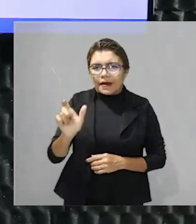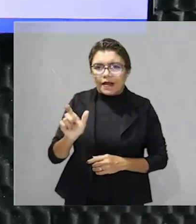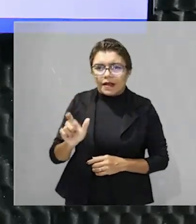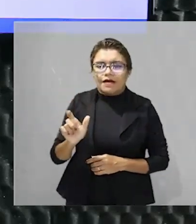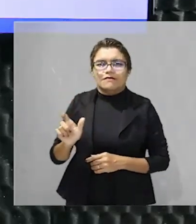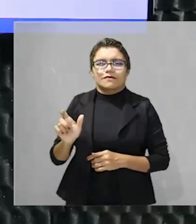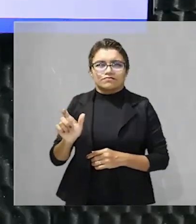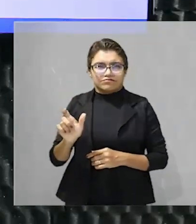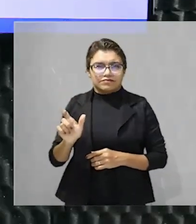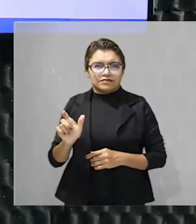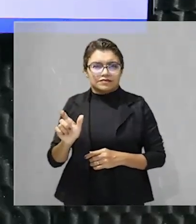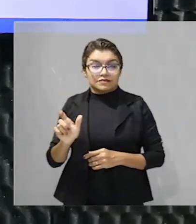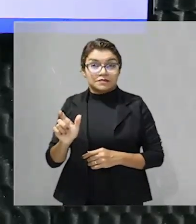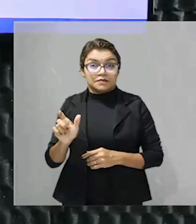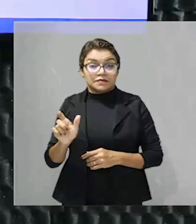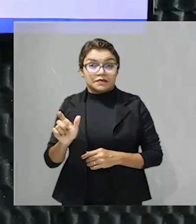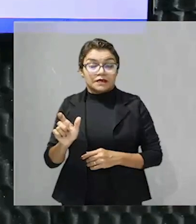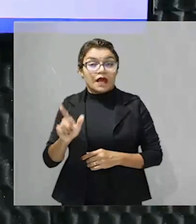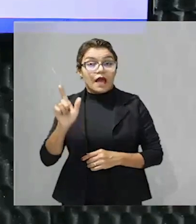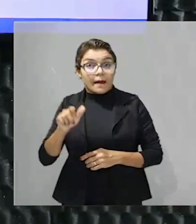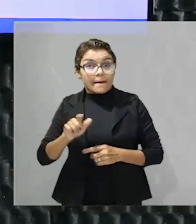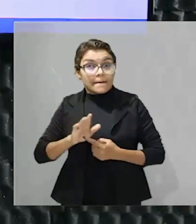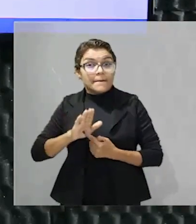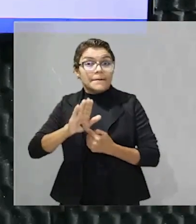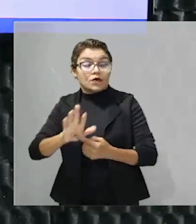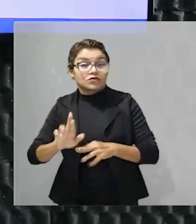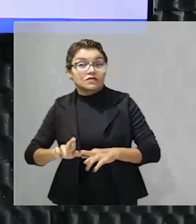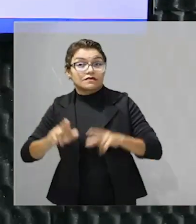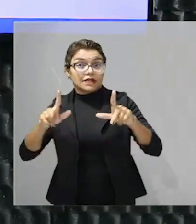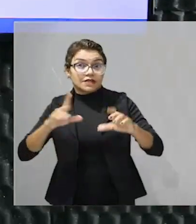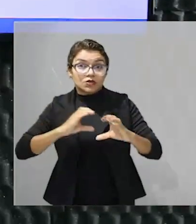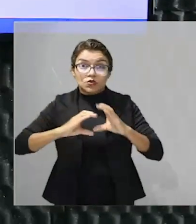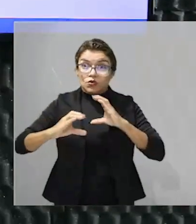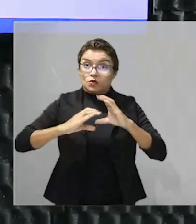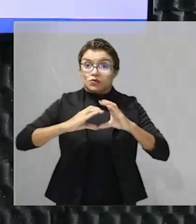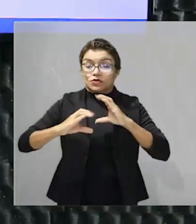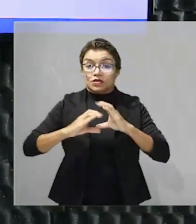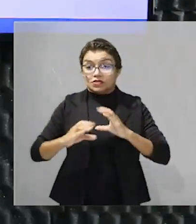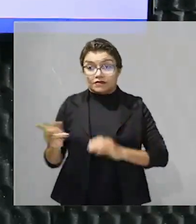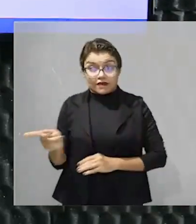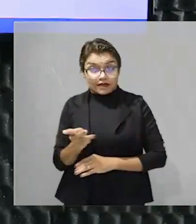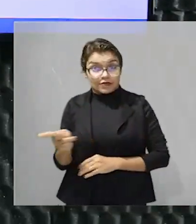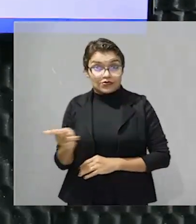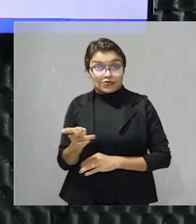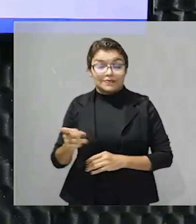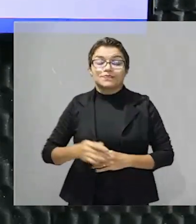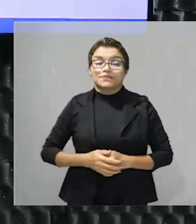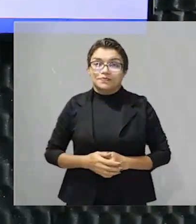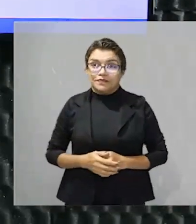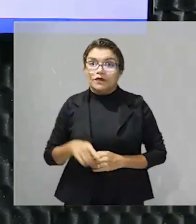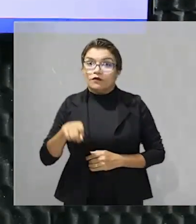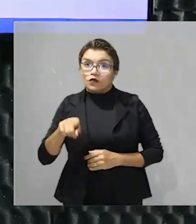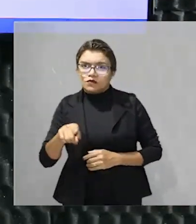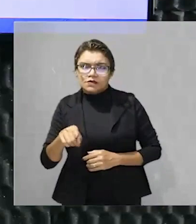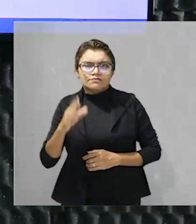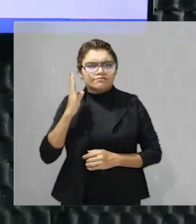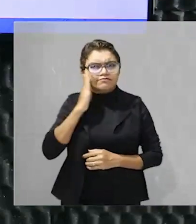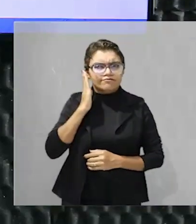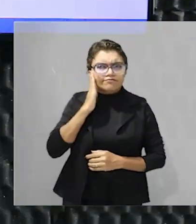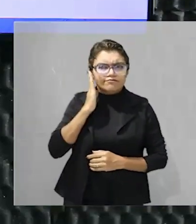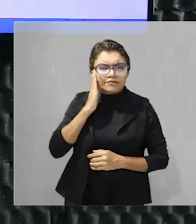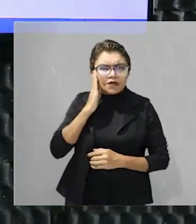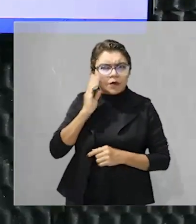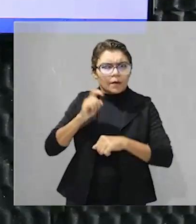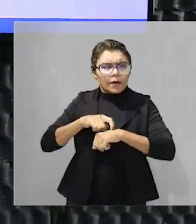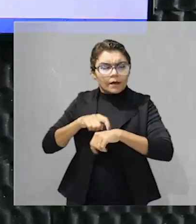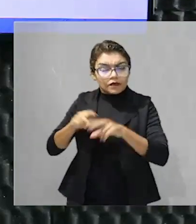completas. Então, isso é uma demonstração dessa diferença comunicativa entre os dois. Tá? E isso você interpreta